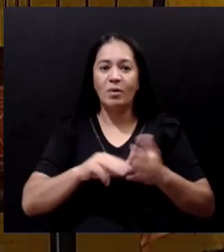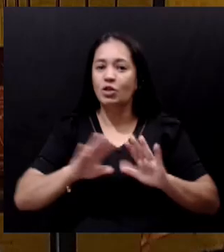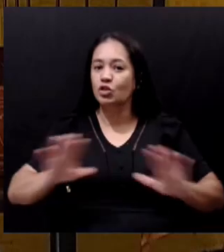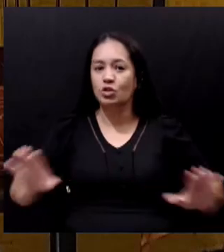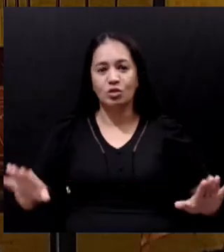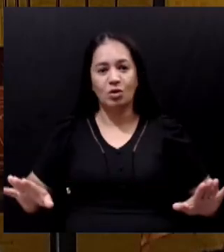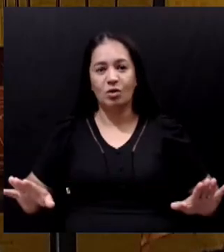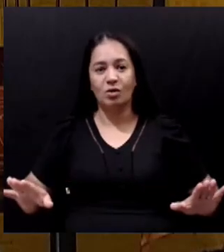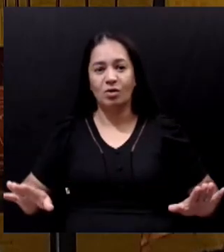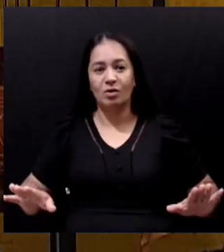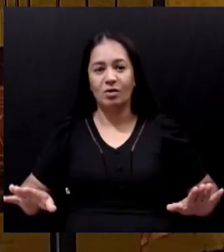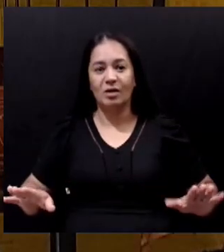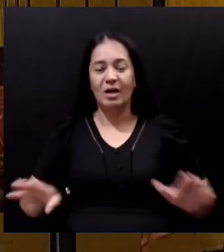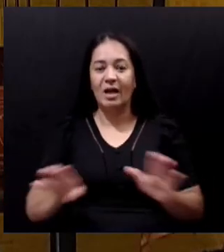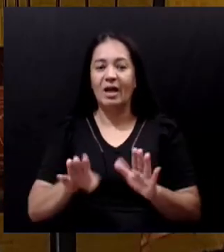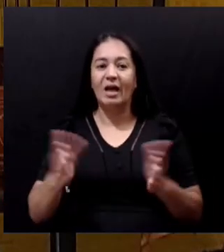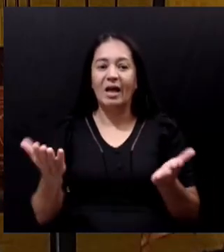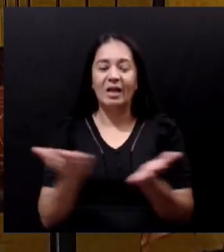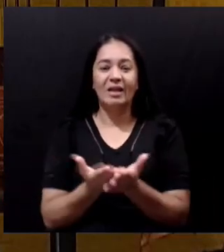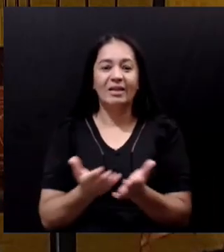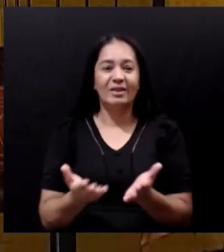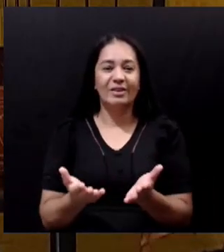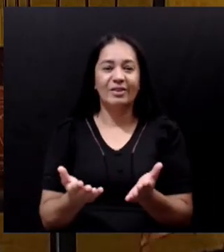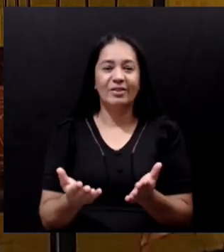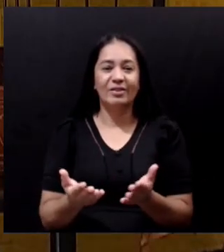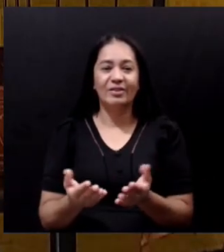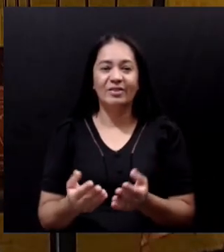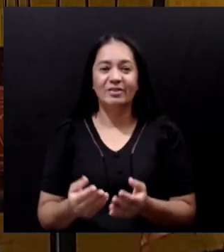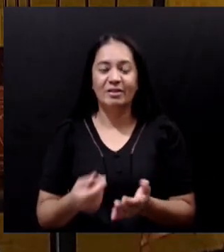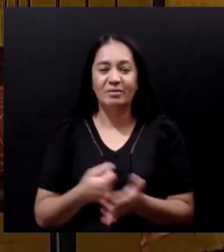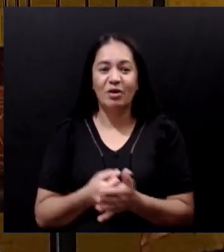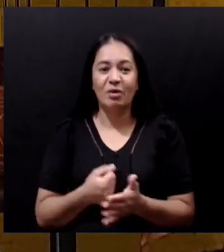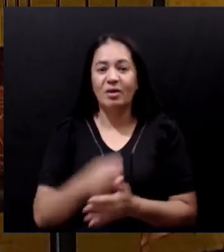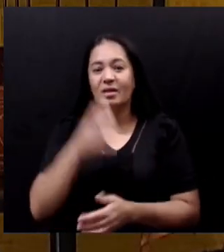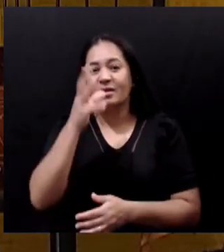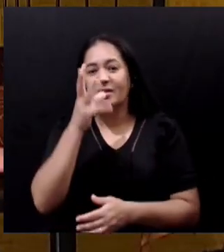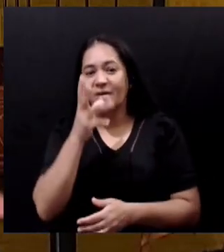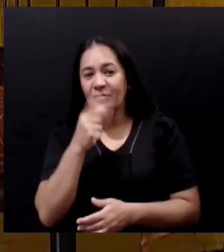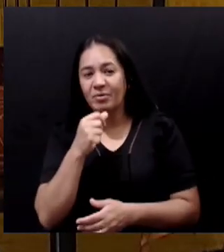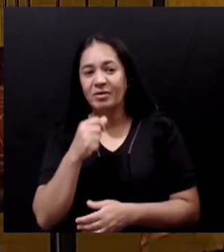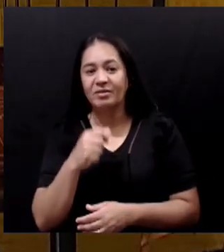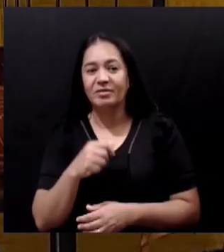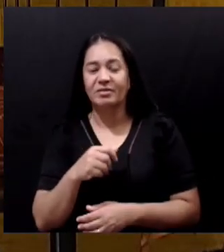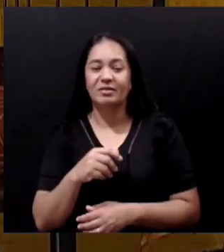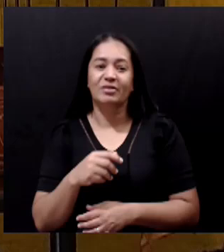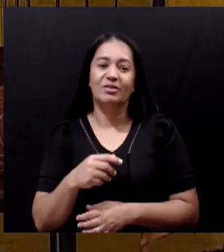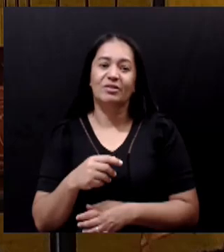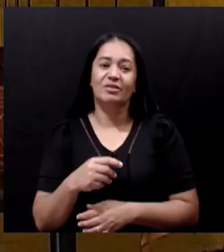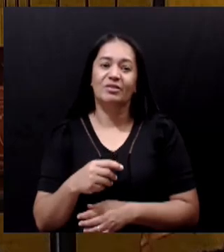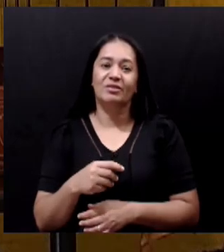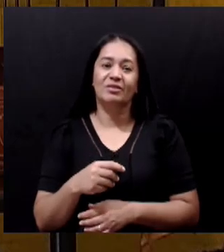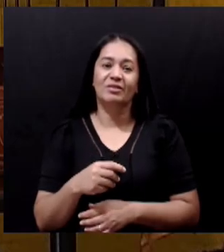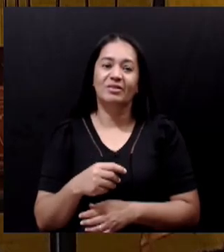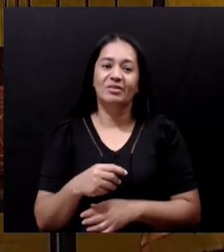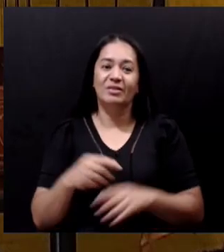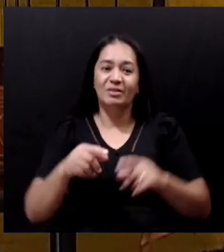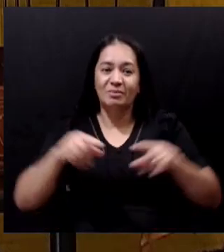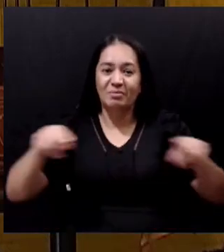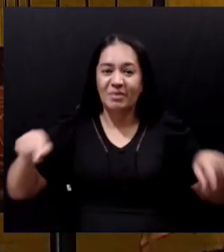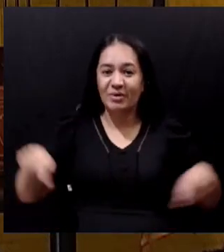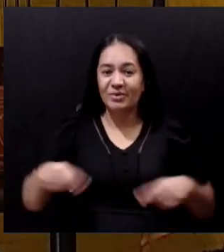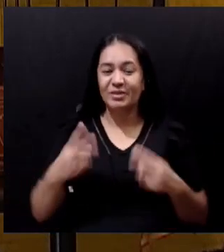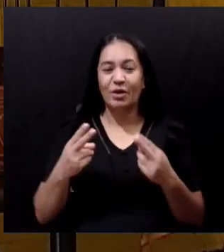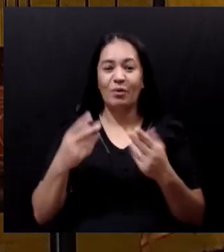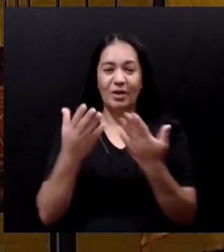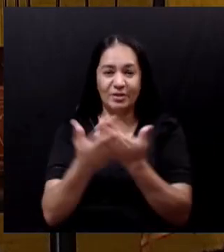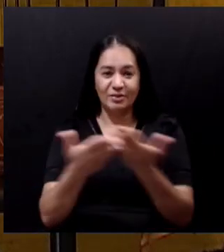hoje é o mesmo tamanho. E aí as pessoas cobravam, porque estava demorando. Aí eu falava, gente, eu estou numa cozinha do tamanho da de vocês. Eu